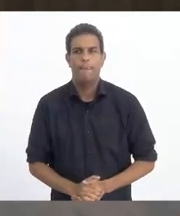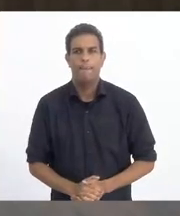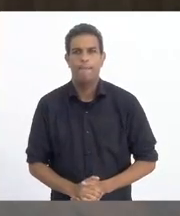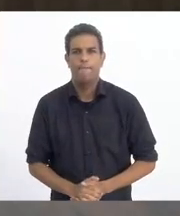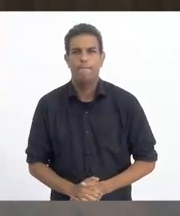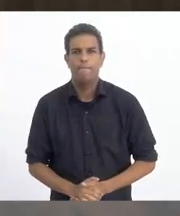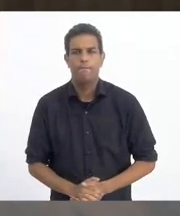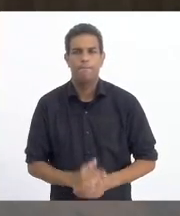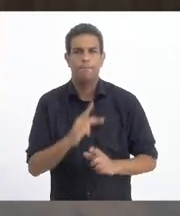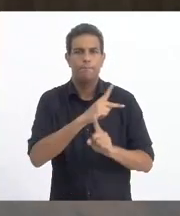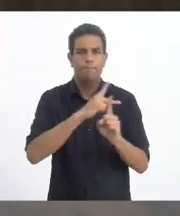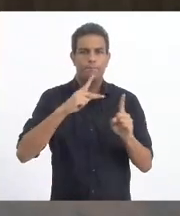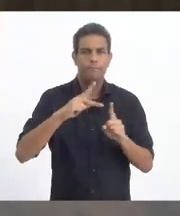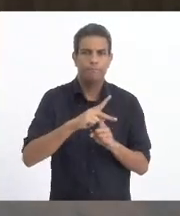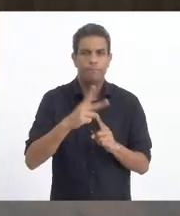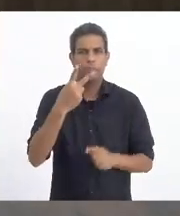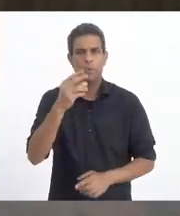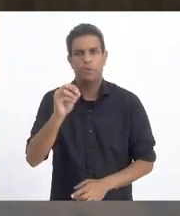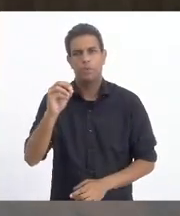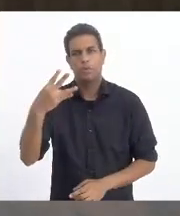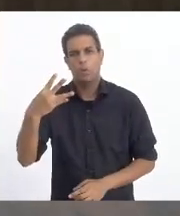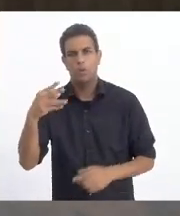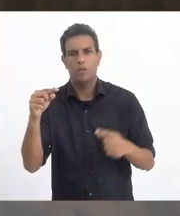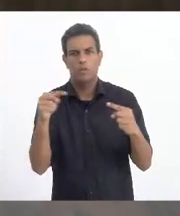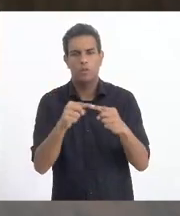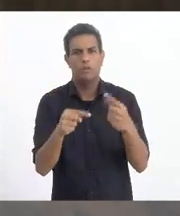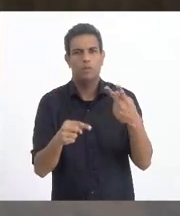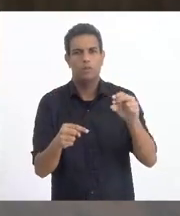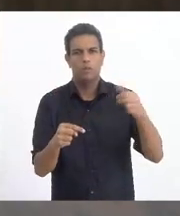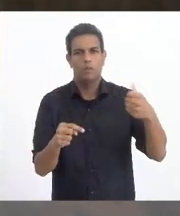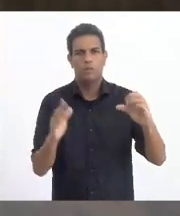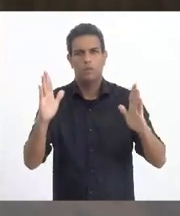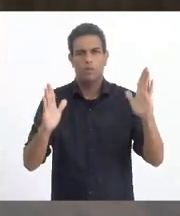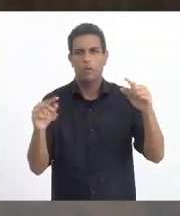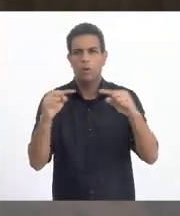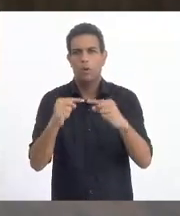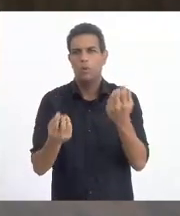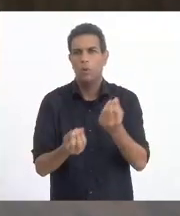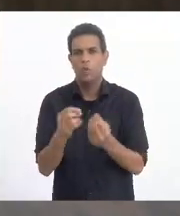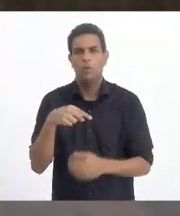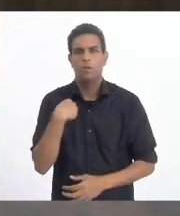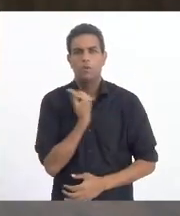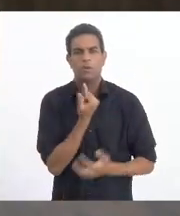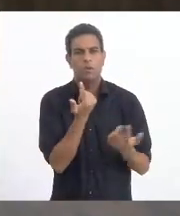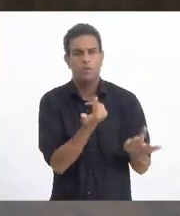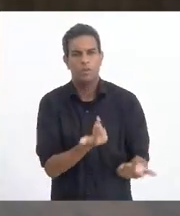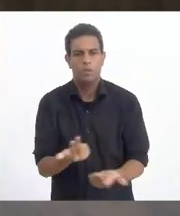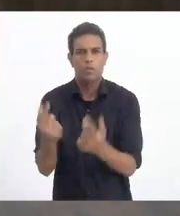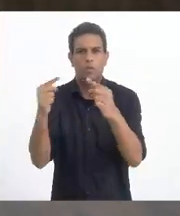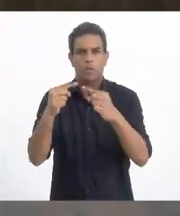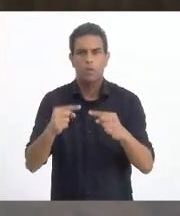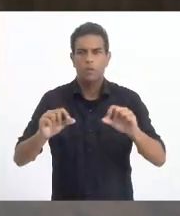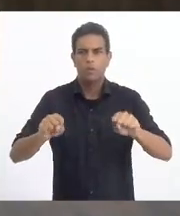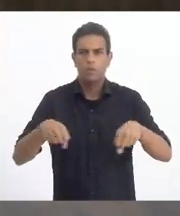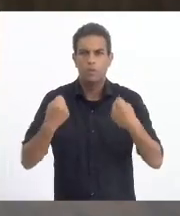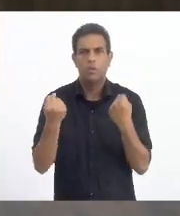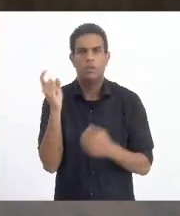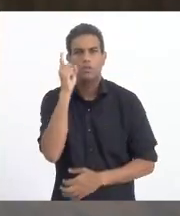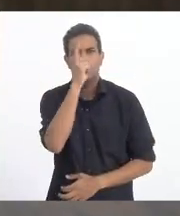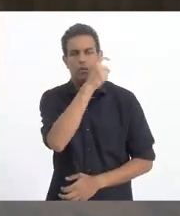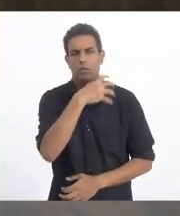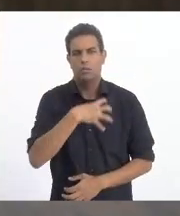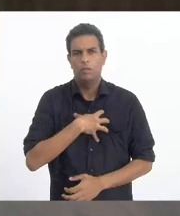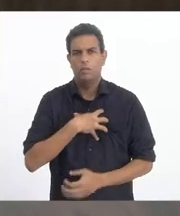Pensionistas de 2000, 2004, 2009, de 2021, somos todos iguais, mesmo sofrimento, mesmas